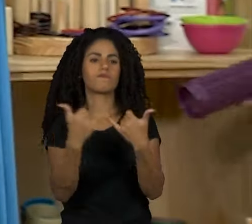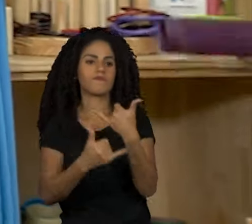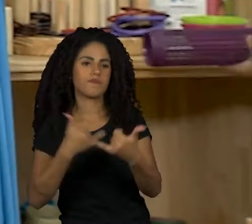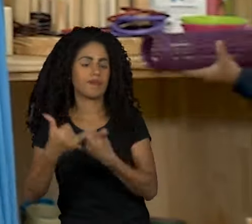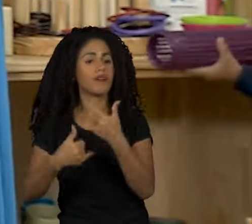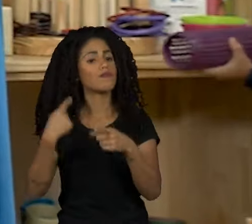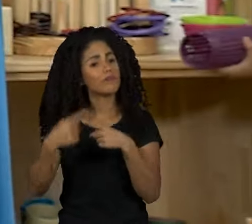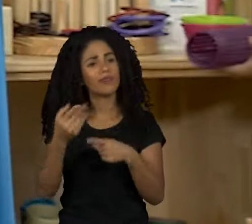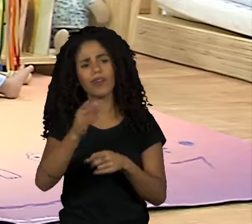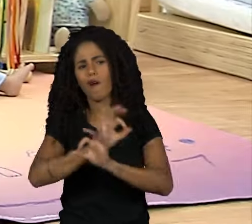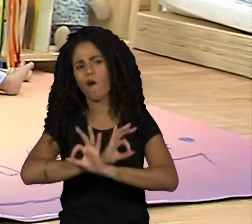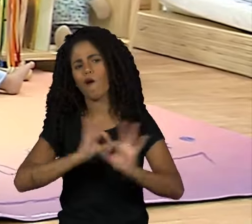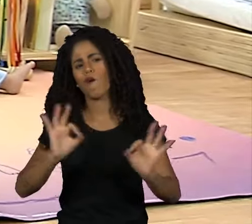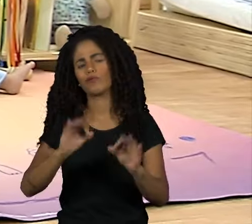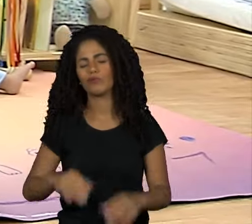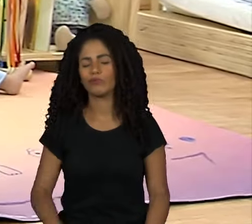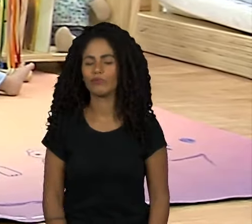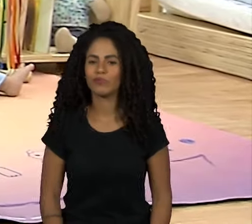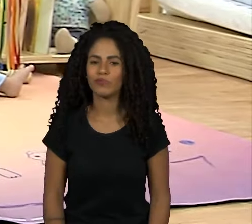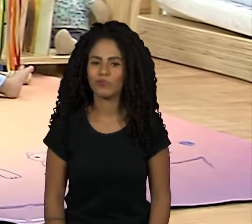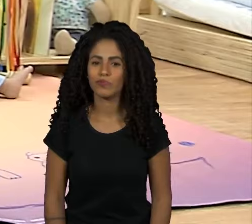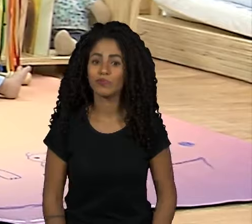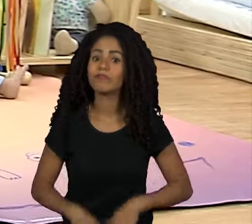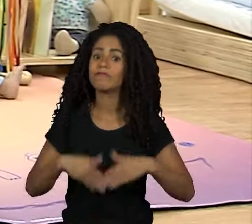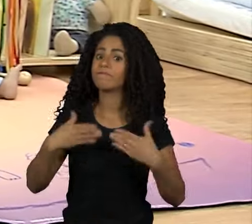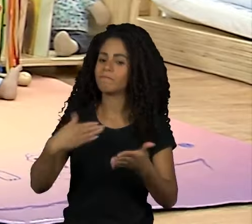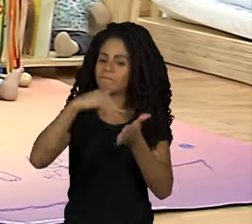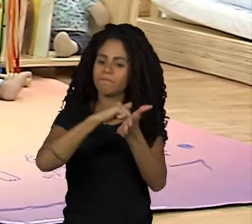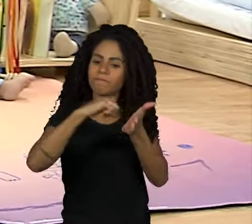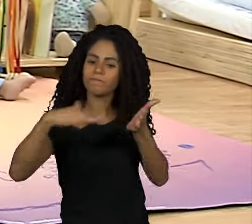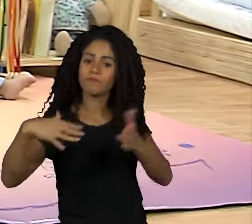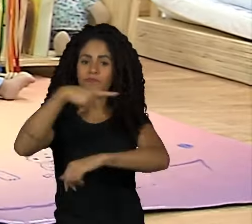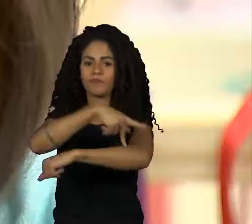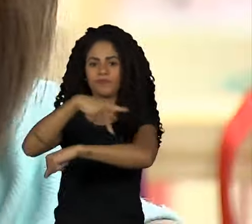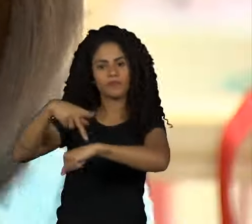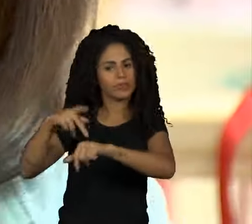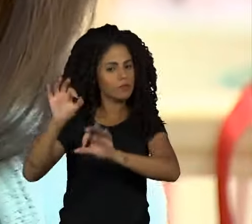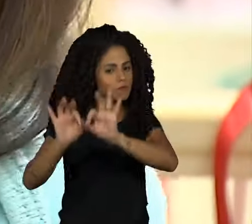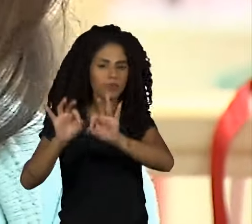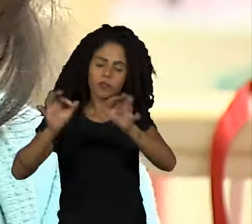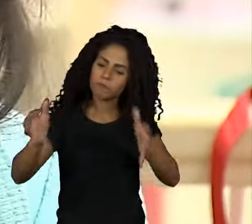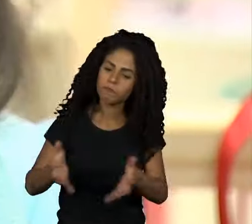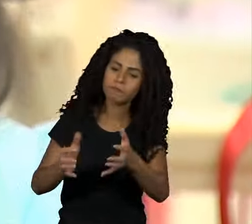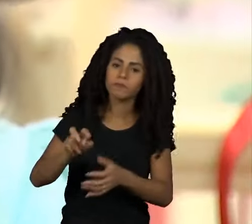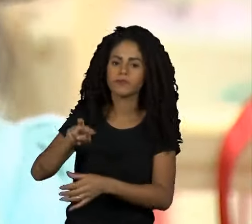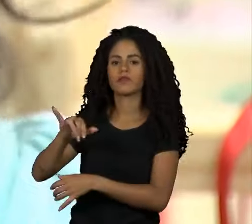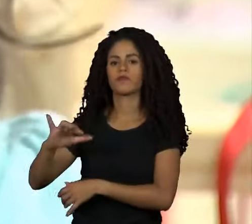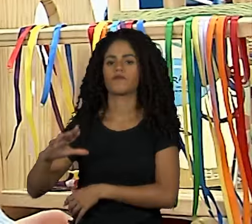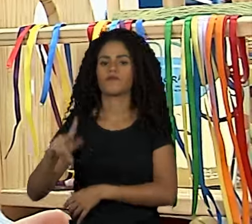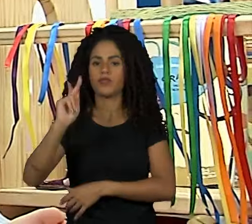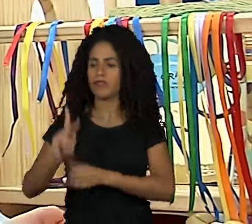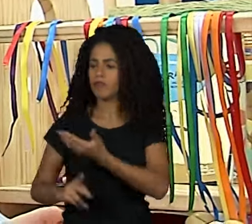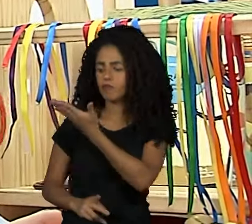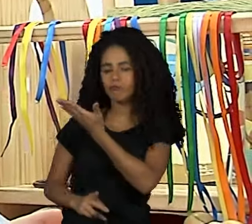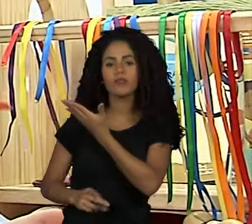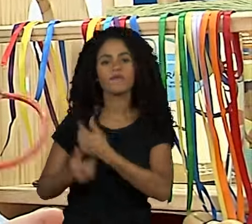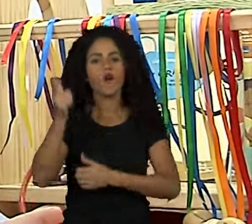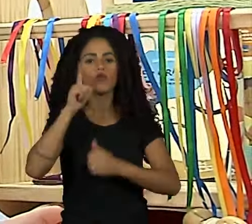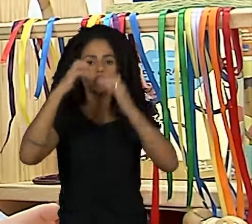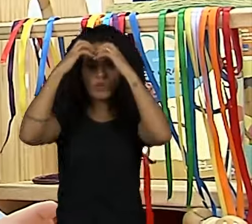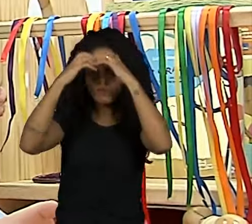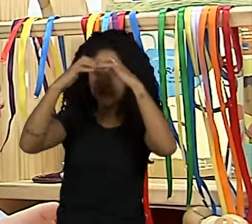tratamento é excelente. As atividades pedagógicas estão fazendo a Vicky ter muitos ganhos em seu estágio